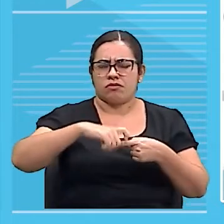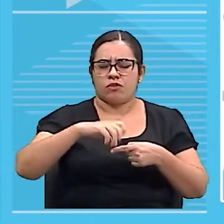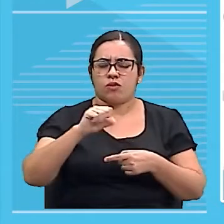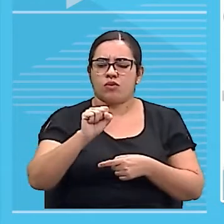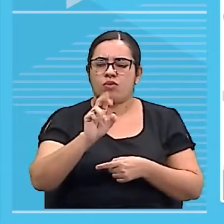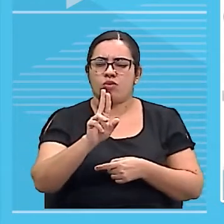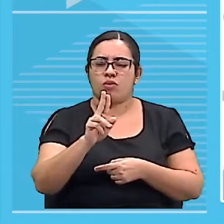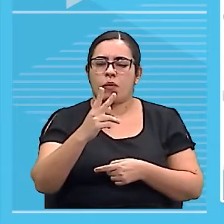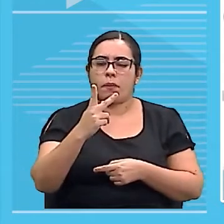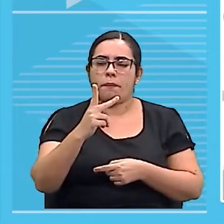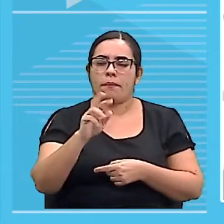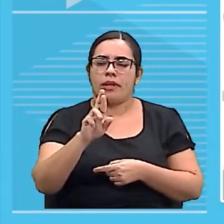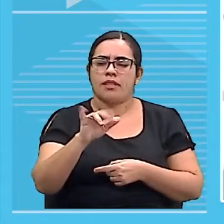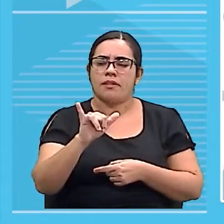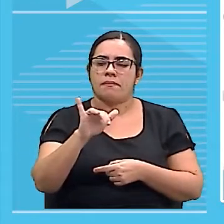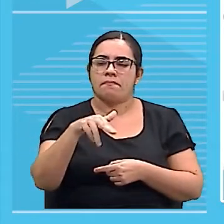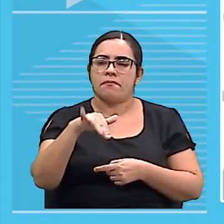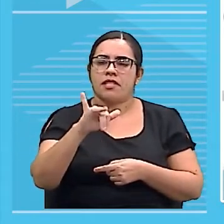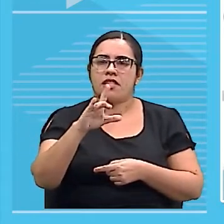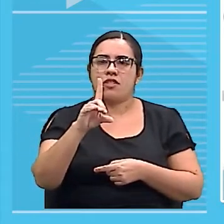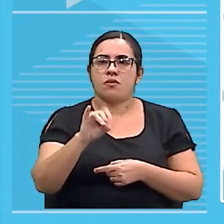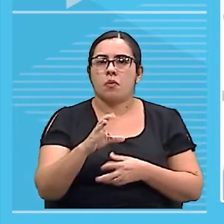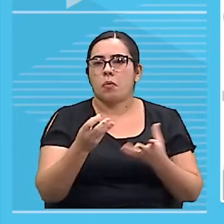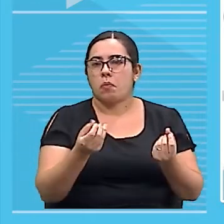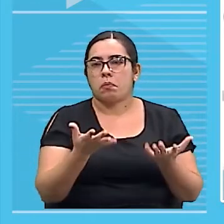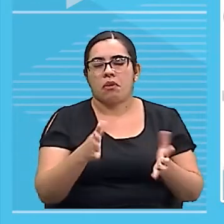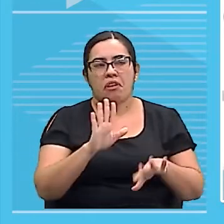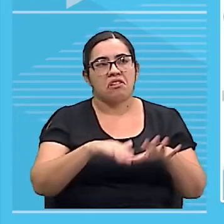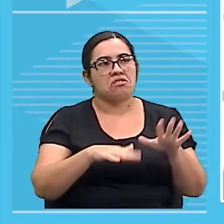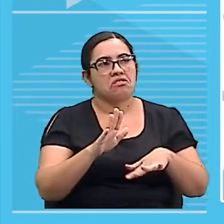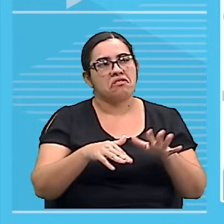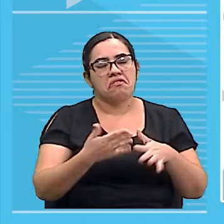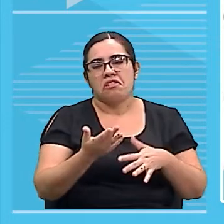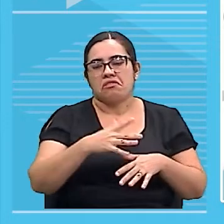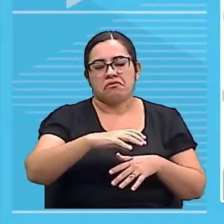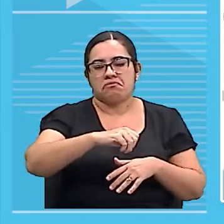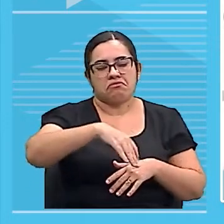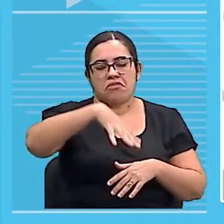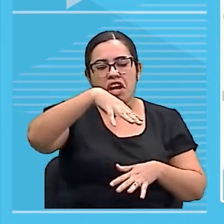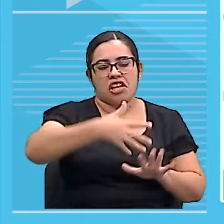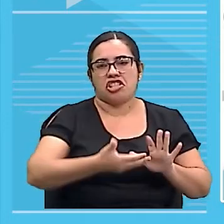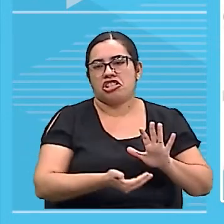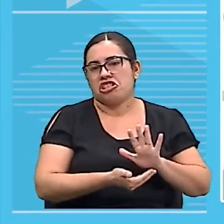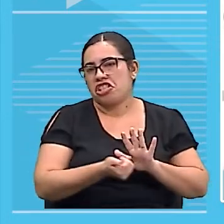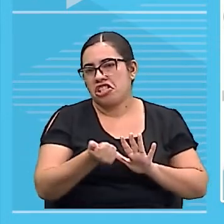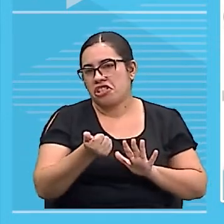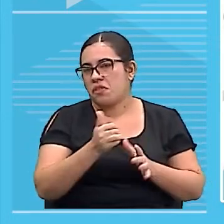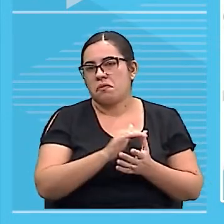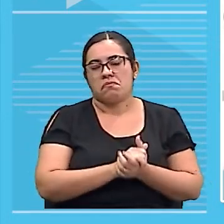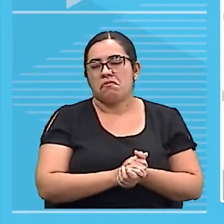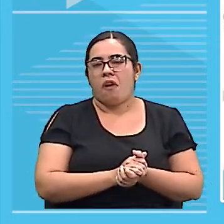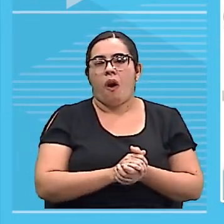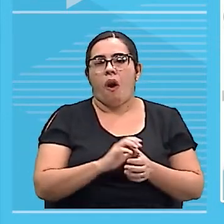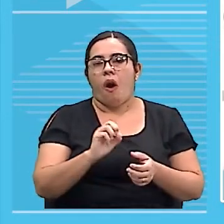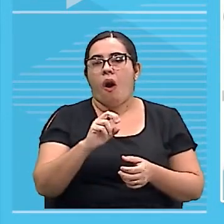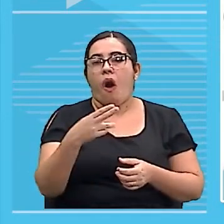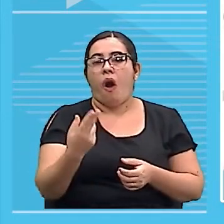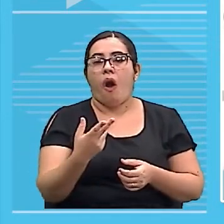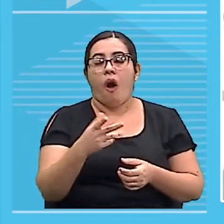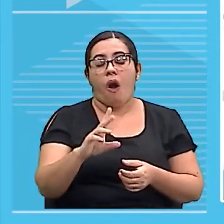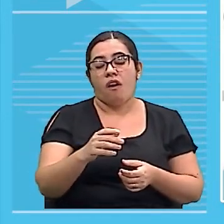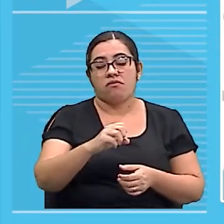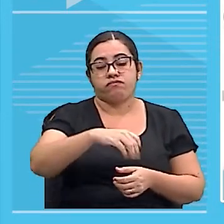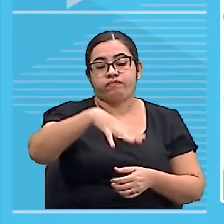professor você retira uma lâmpada daquele circuito o ou uma dessas lâmpadas